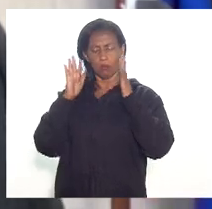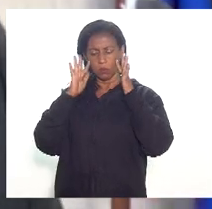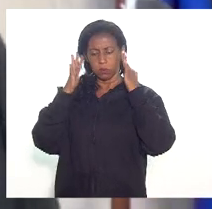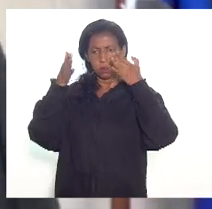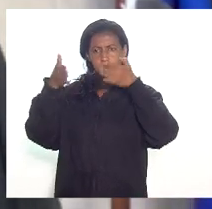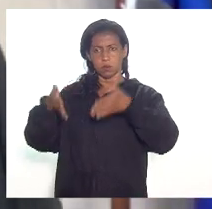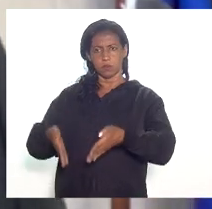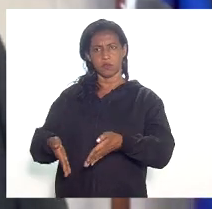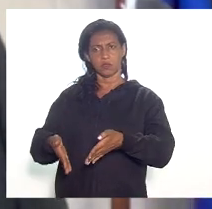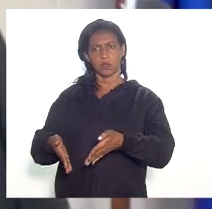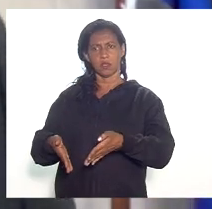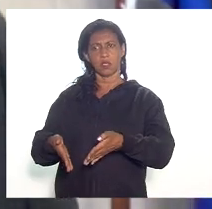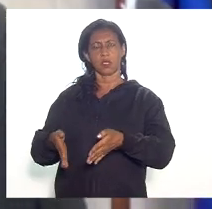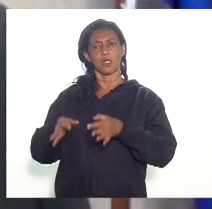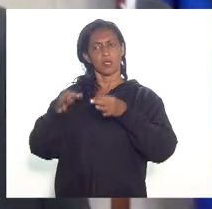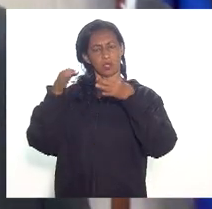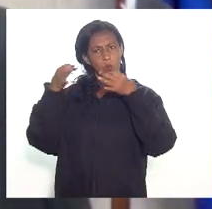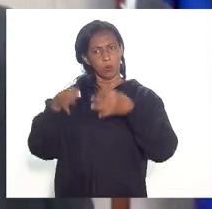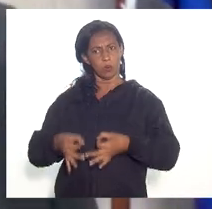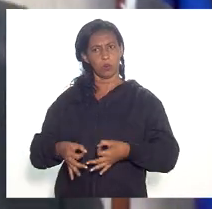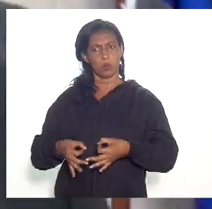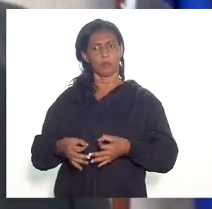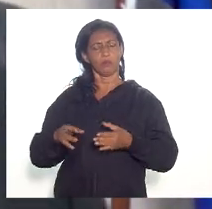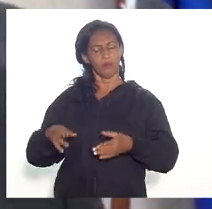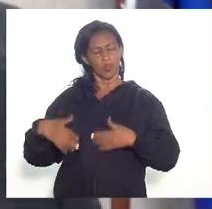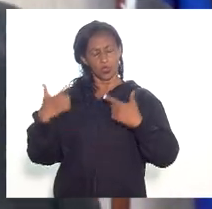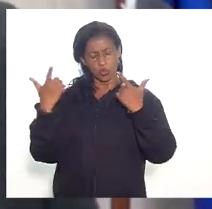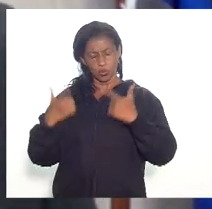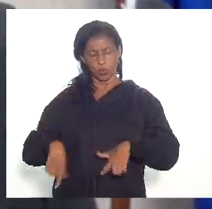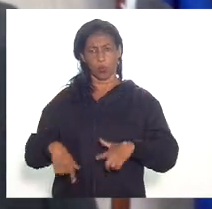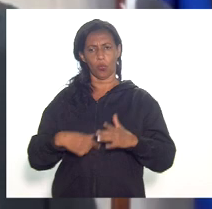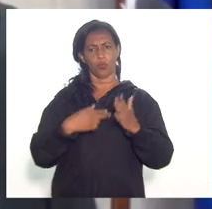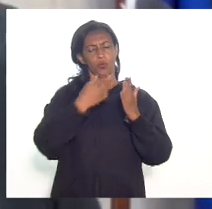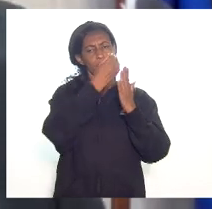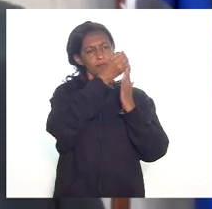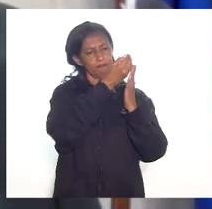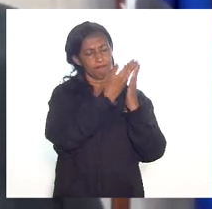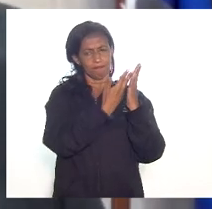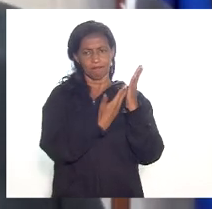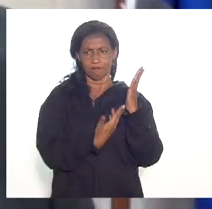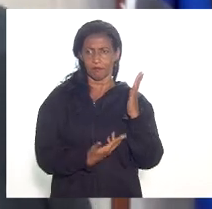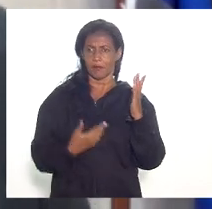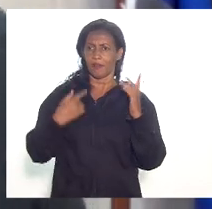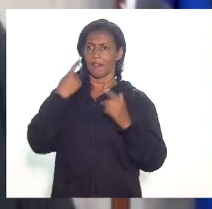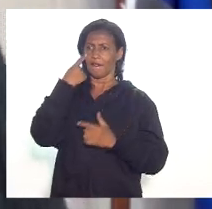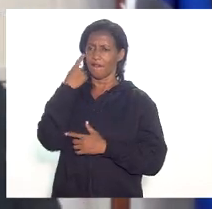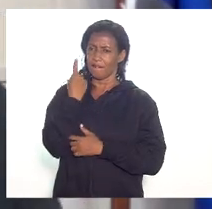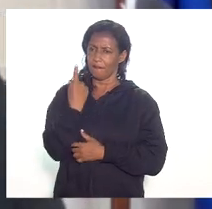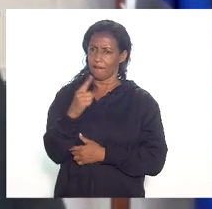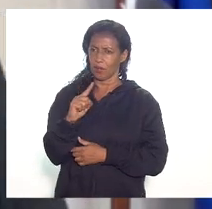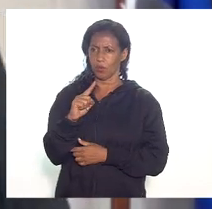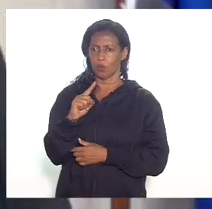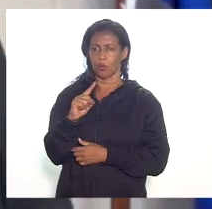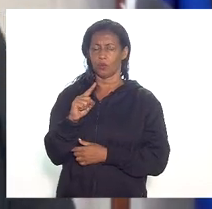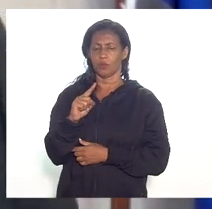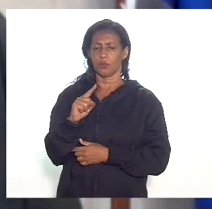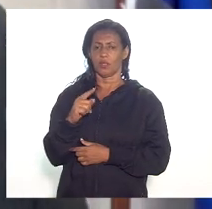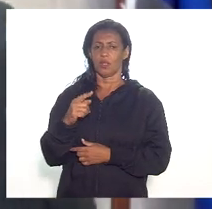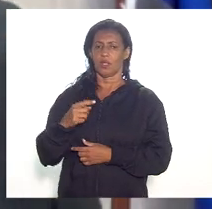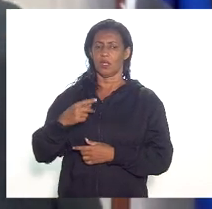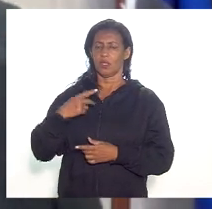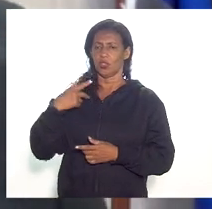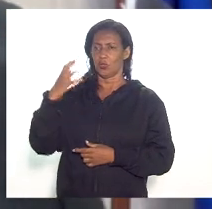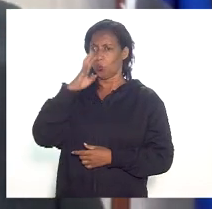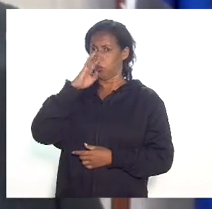apresentados mais uma vez essa narrativa viu essa tentativa de fazer com que nos